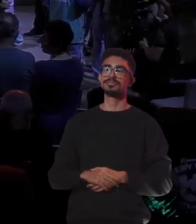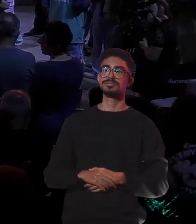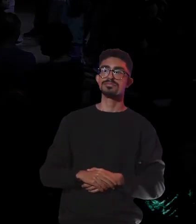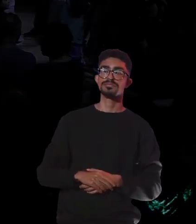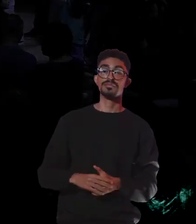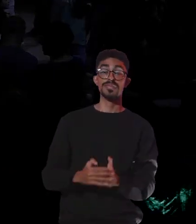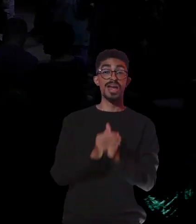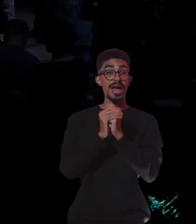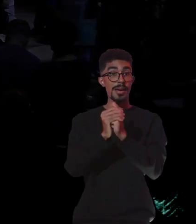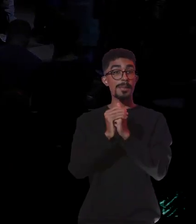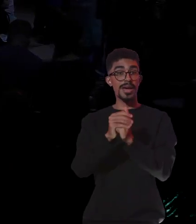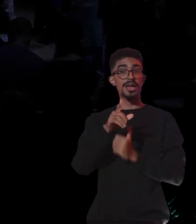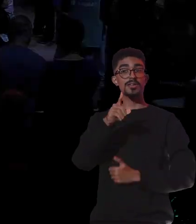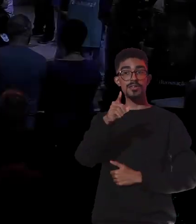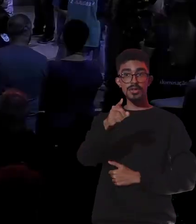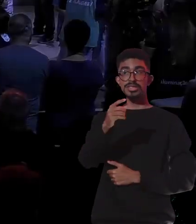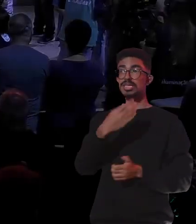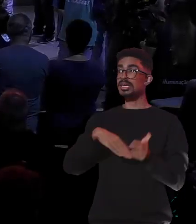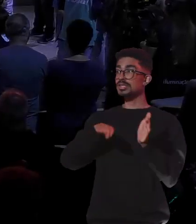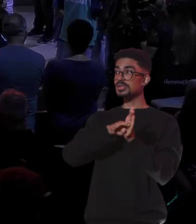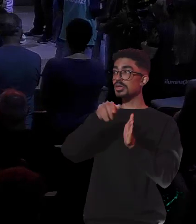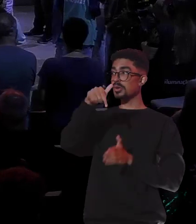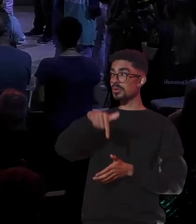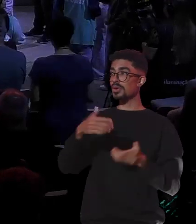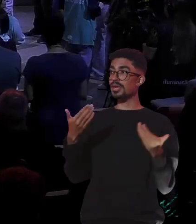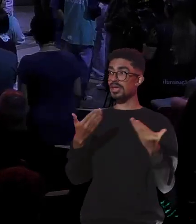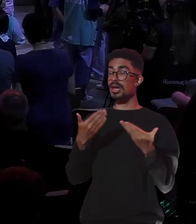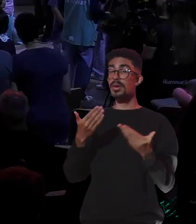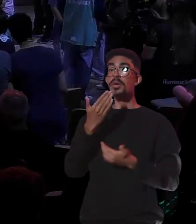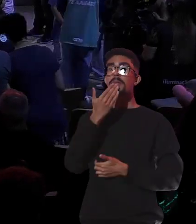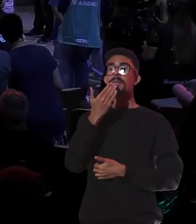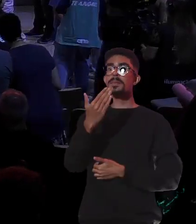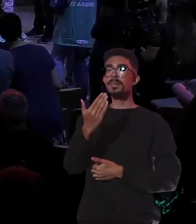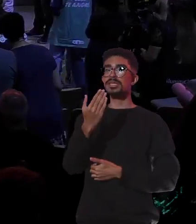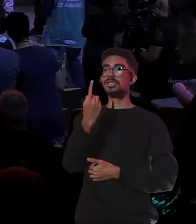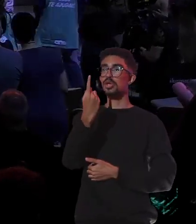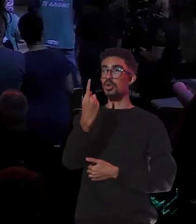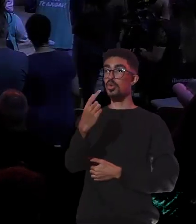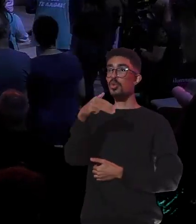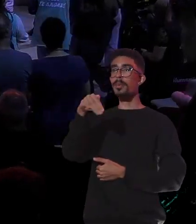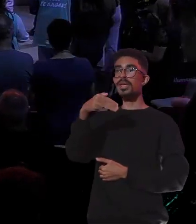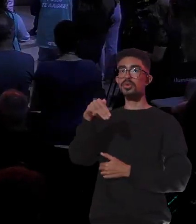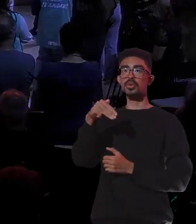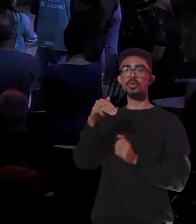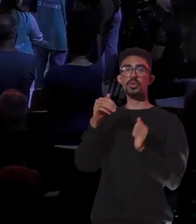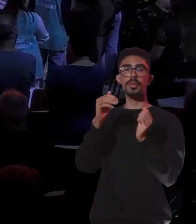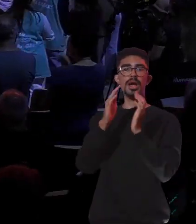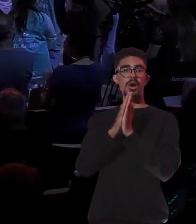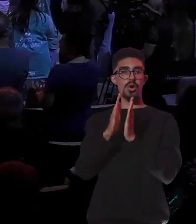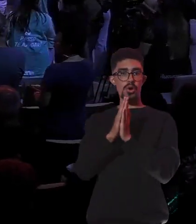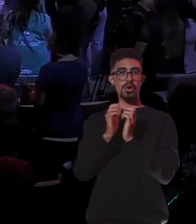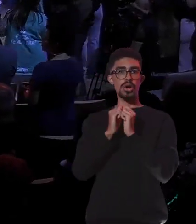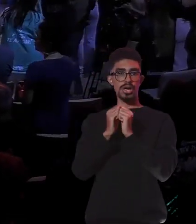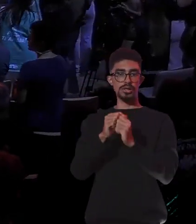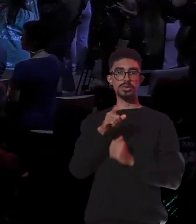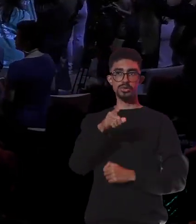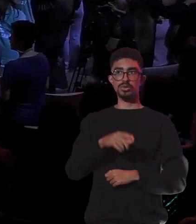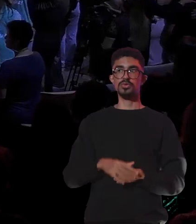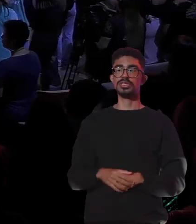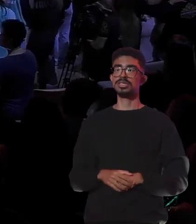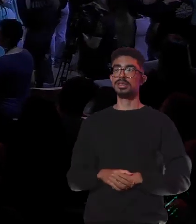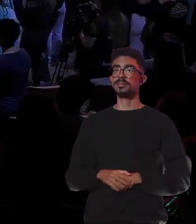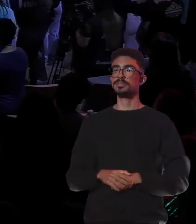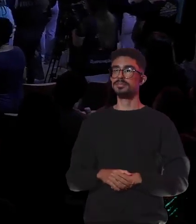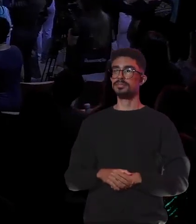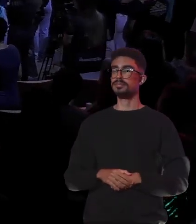Amém. Você que veio para frente, vou pedir um minutinho só para orar com você. E já alguém vai continuar conversando